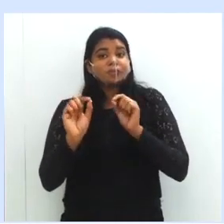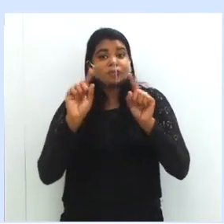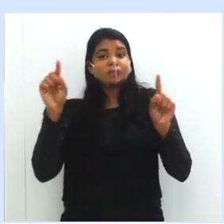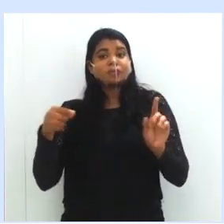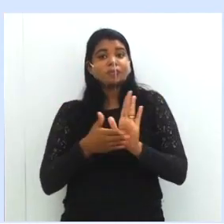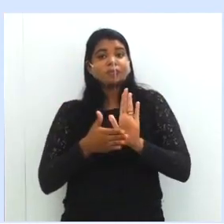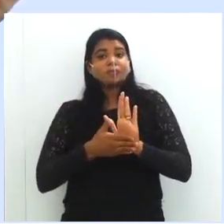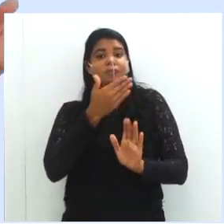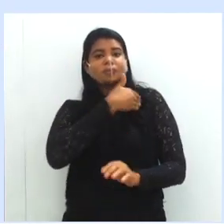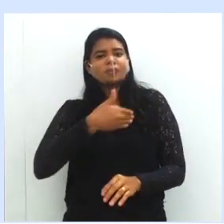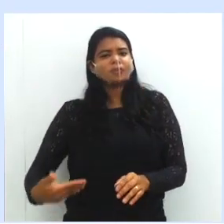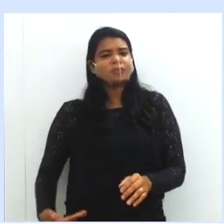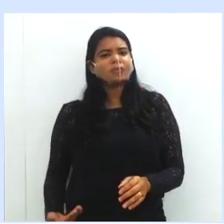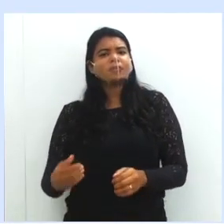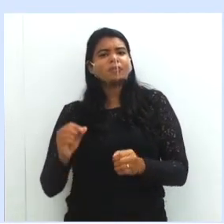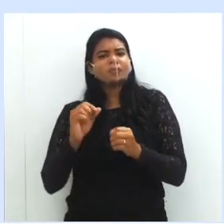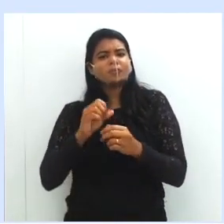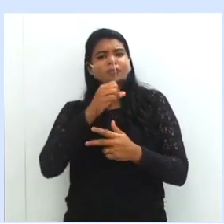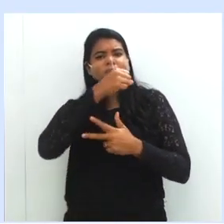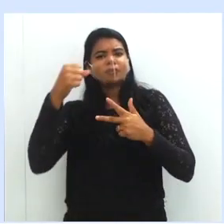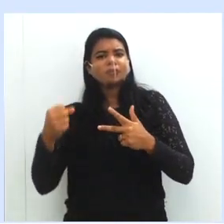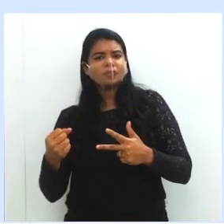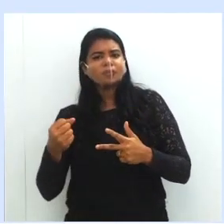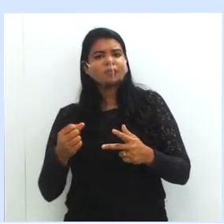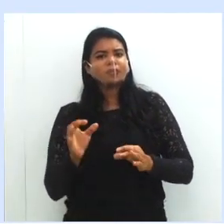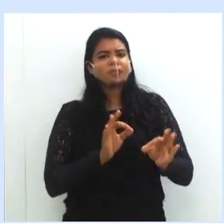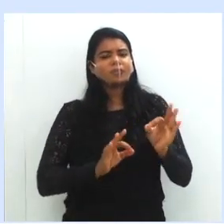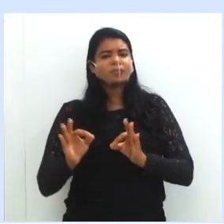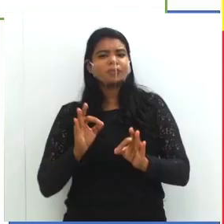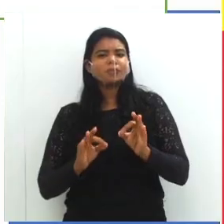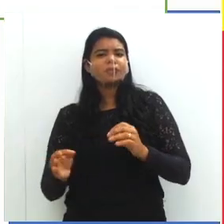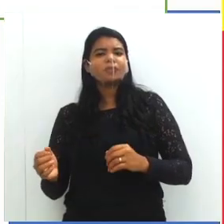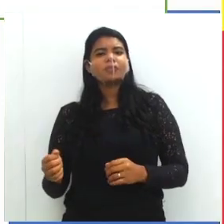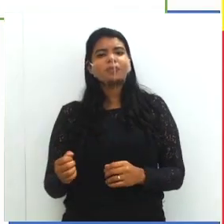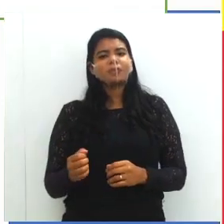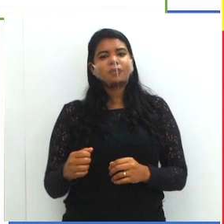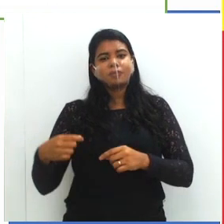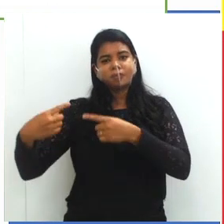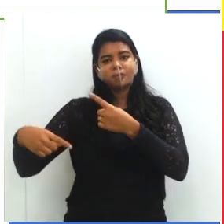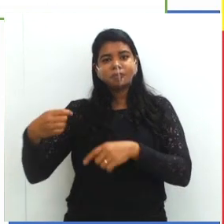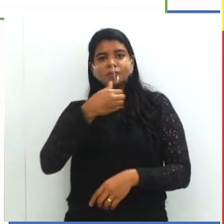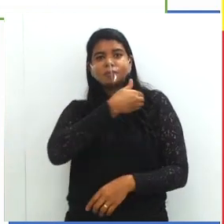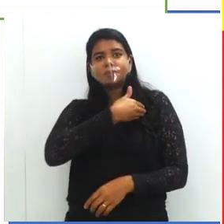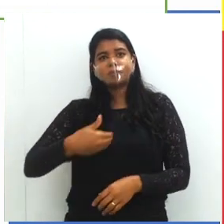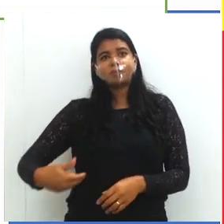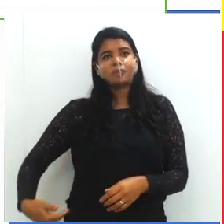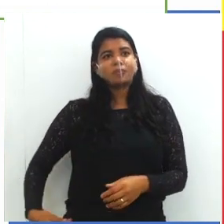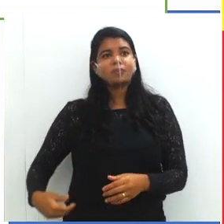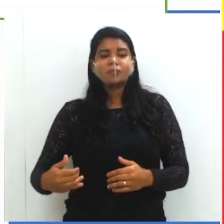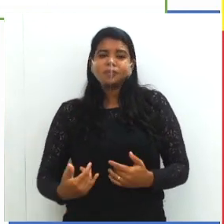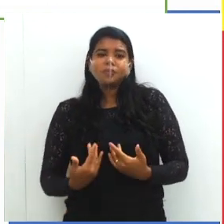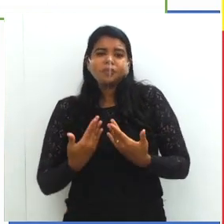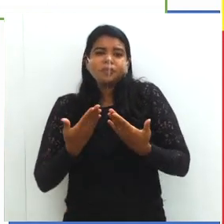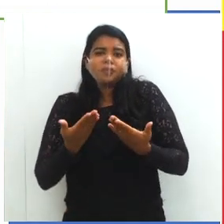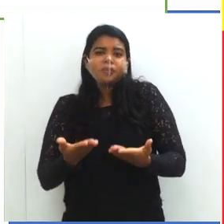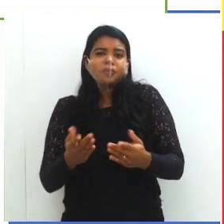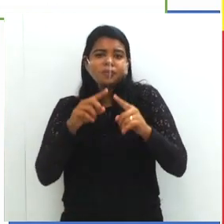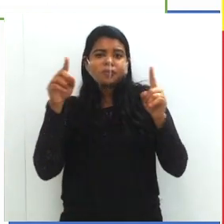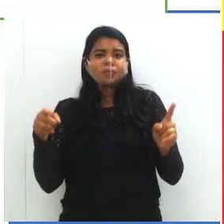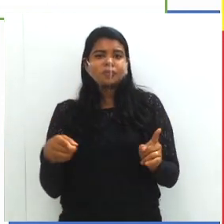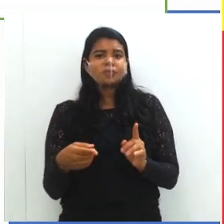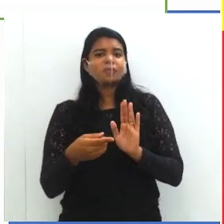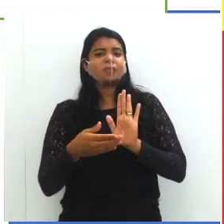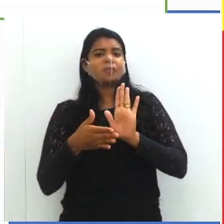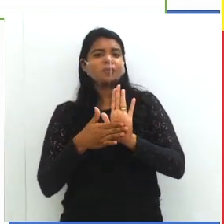e como o governo deve atuar. Então políticas públicas são o que, minha gente? As ações, iniciativas e